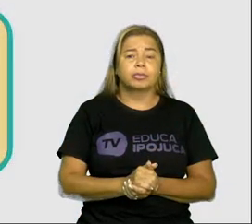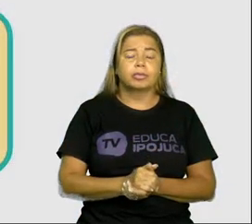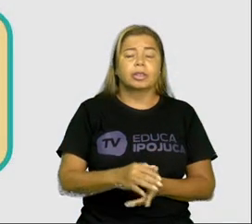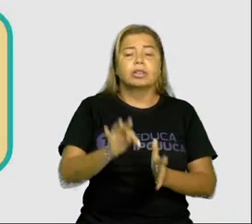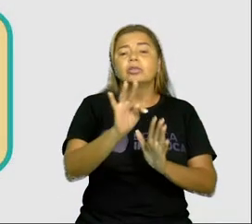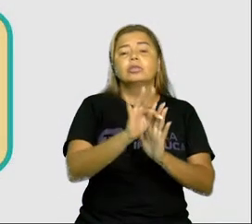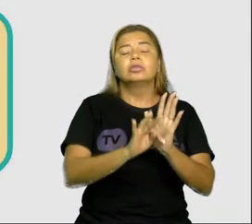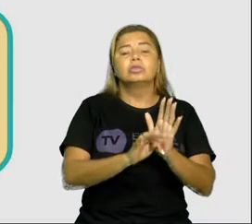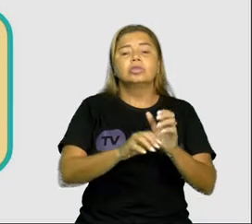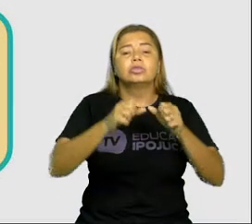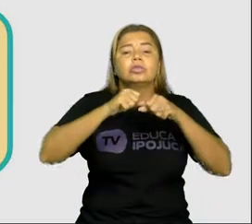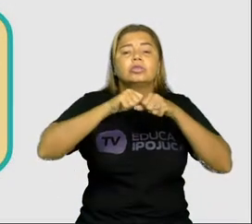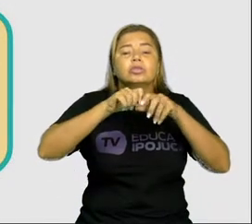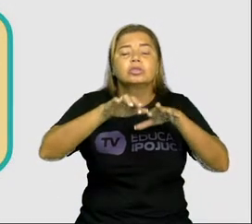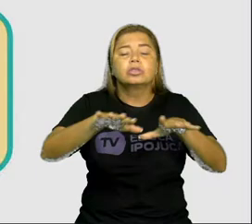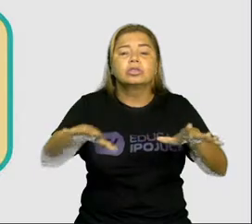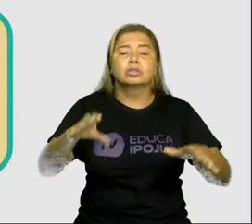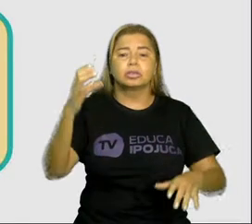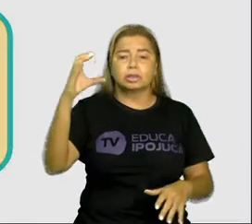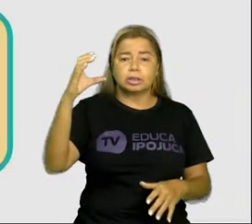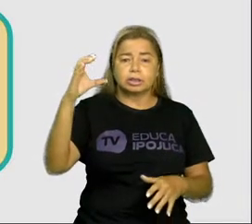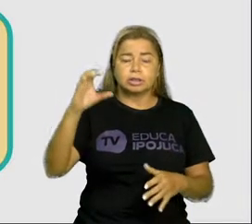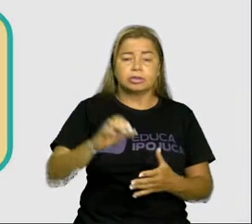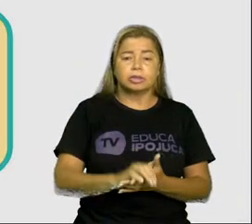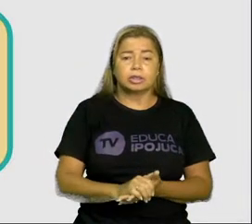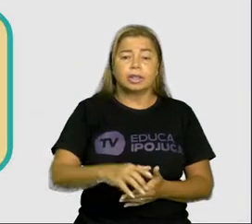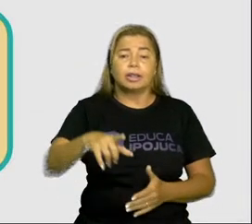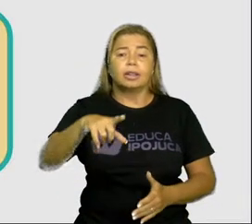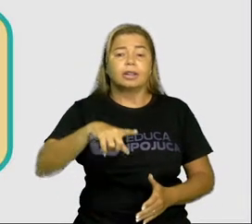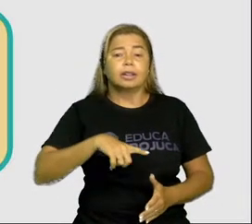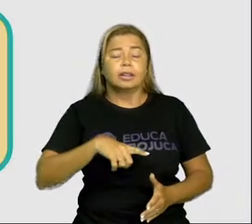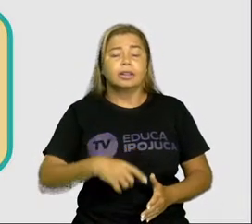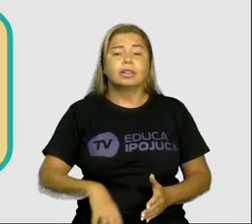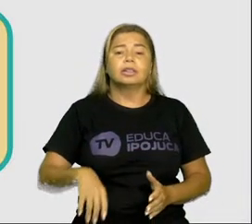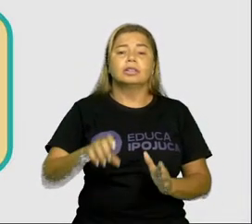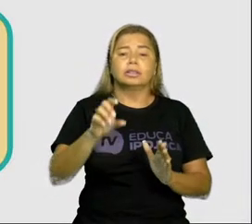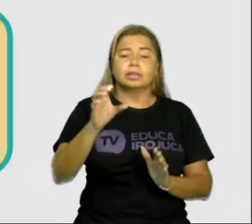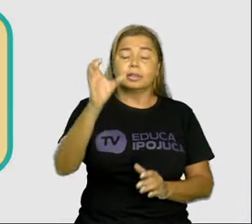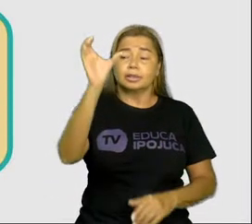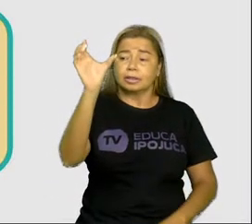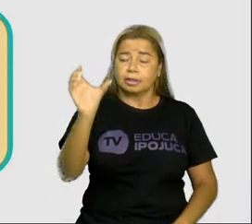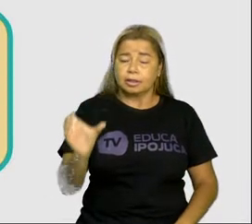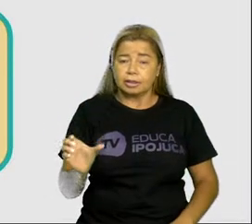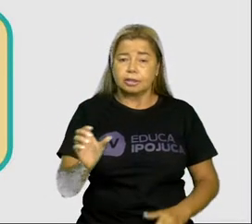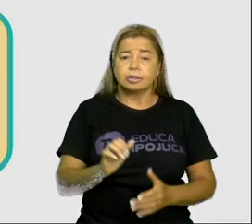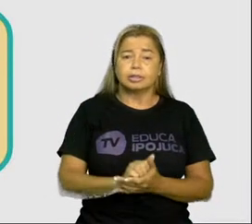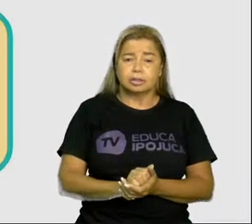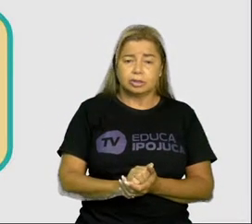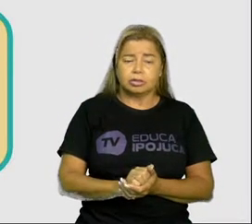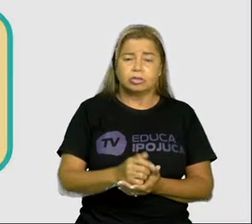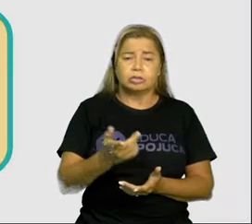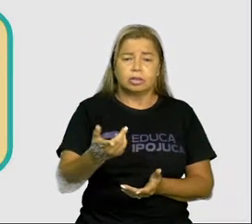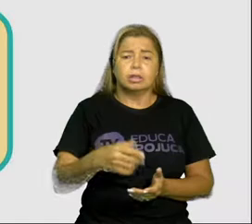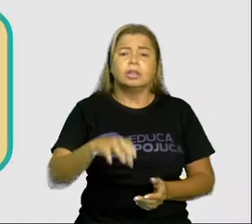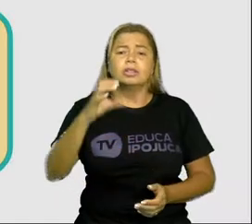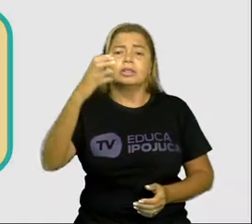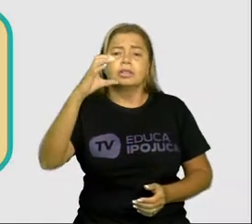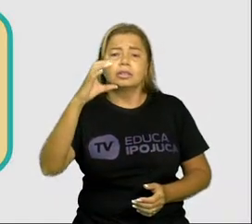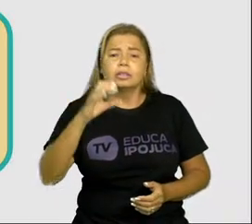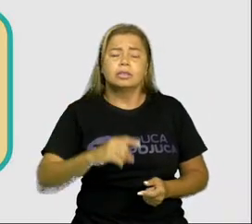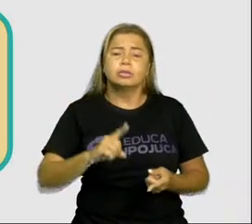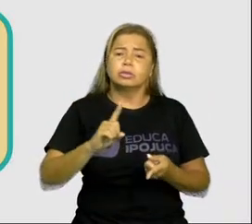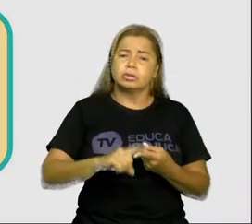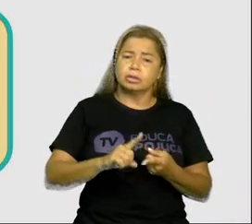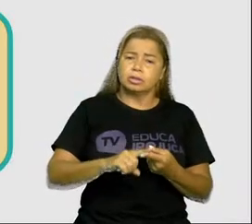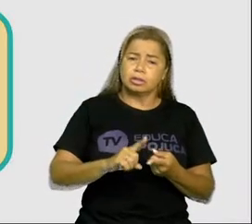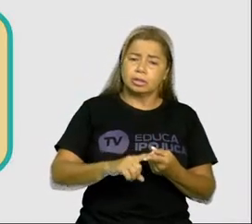divulgação científica é marcado por característica do discurso científico e do discurso jornalístico. Mas,